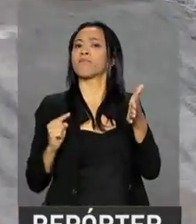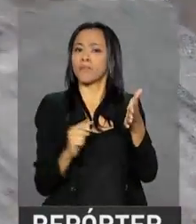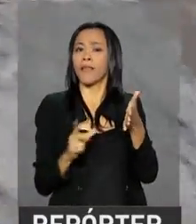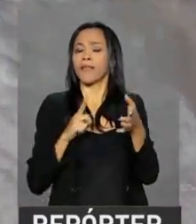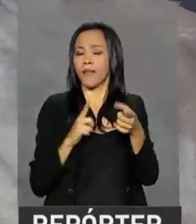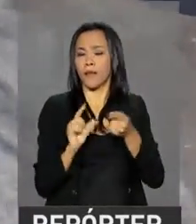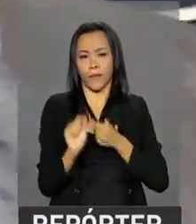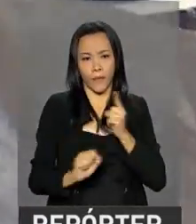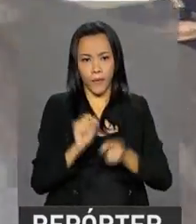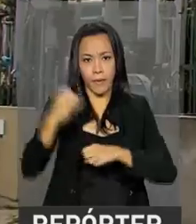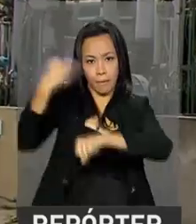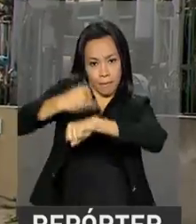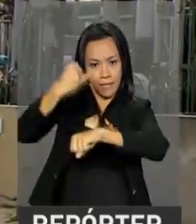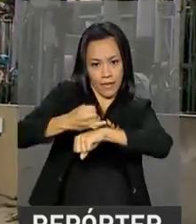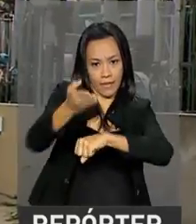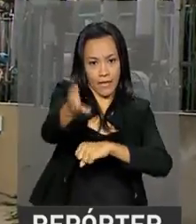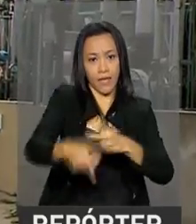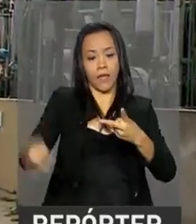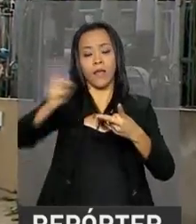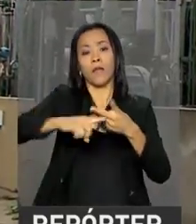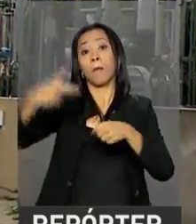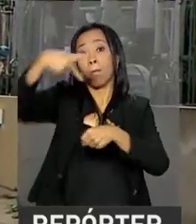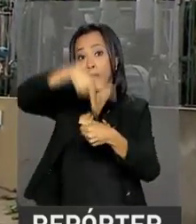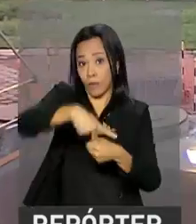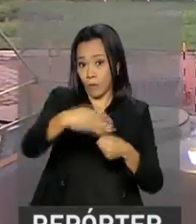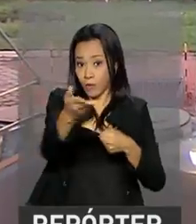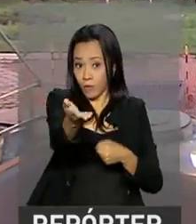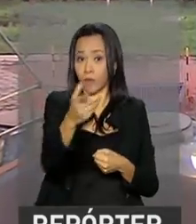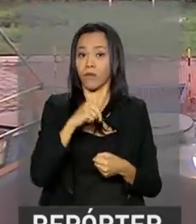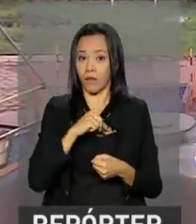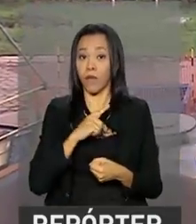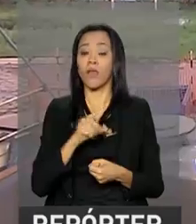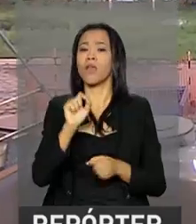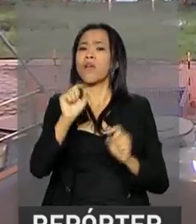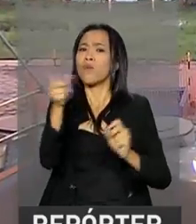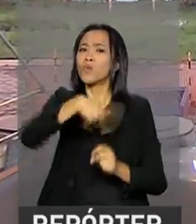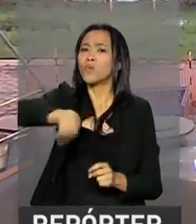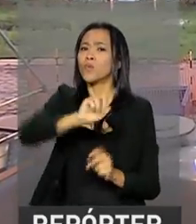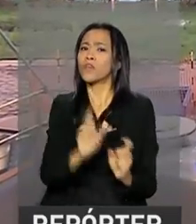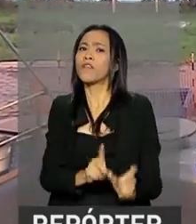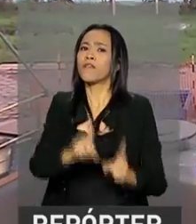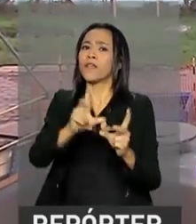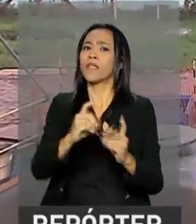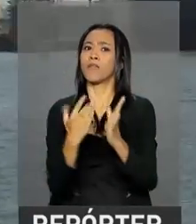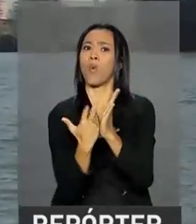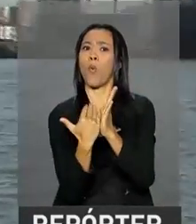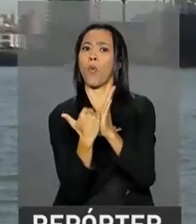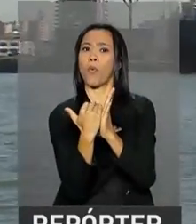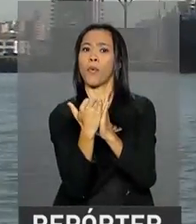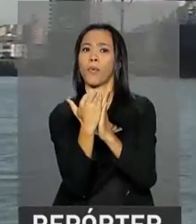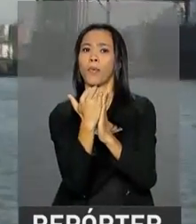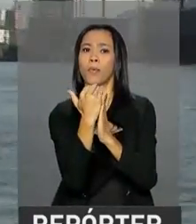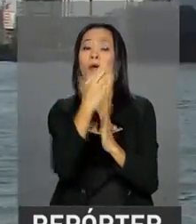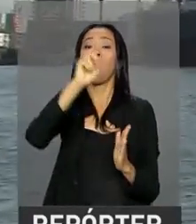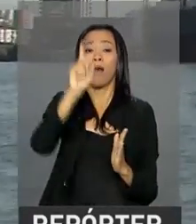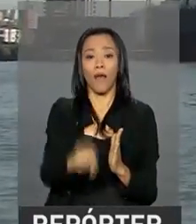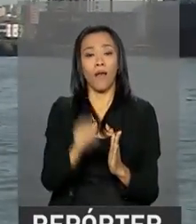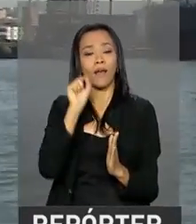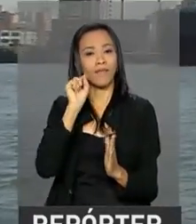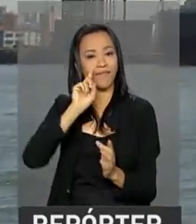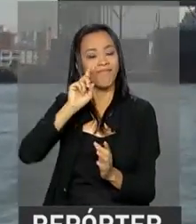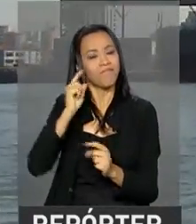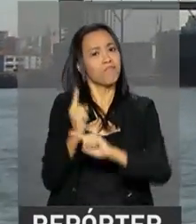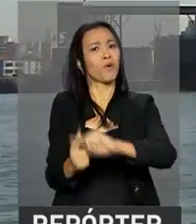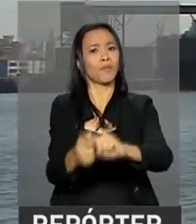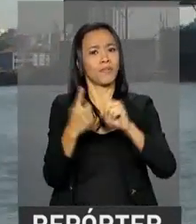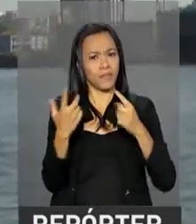produtos como o minério de ferro e o petróleo as exportações que voltaram a crescer vem contribuindo com resultados